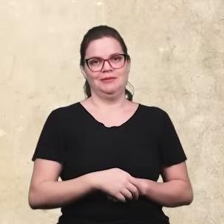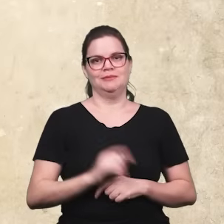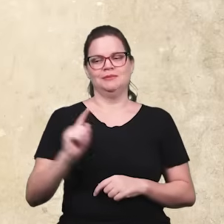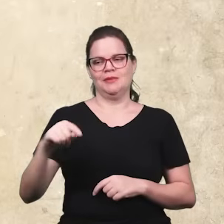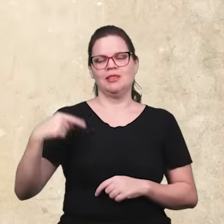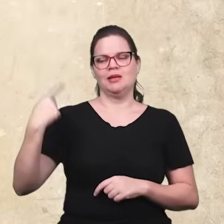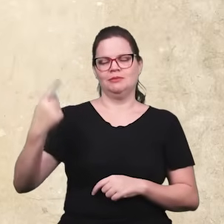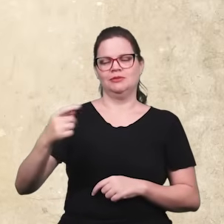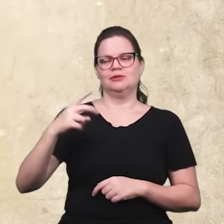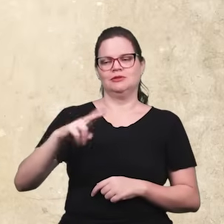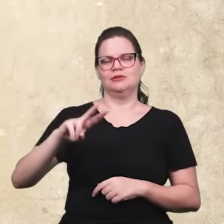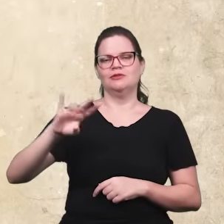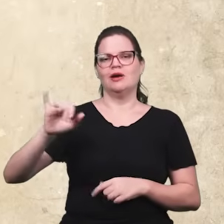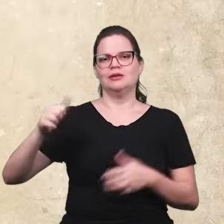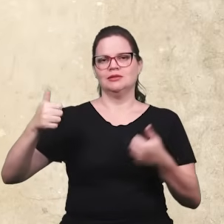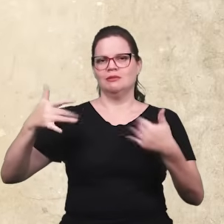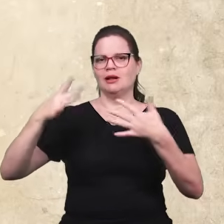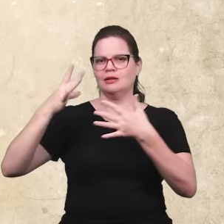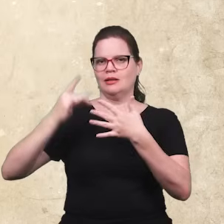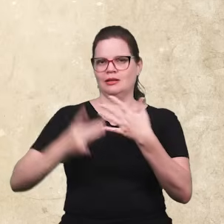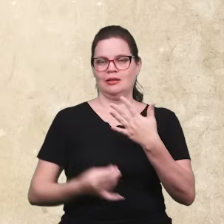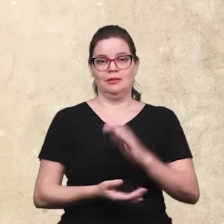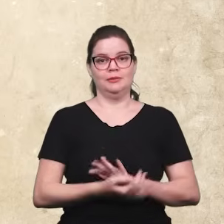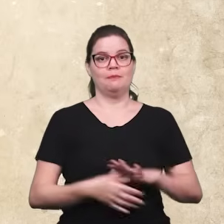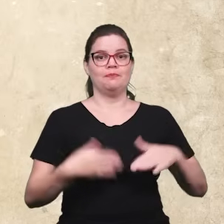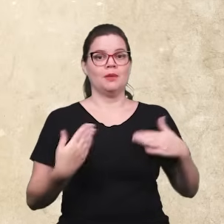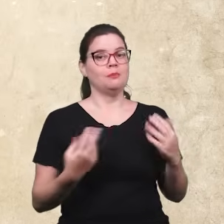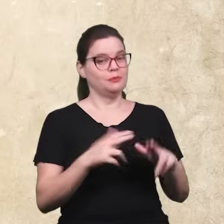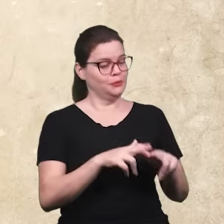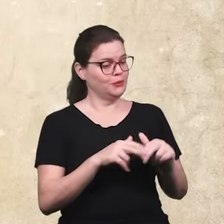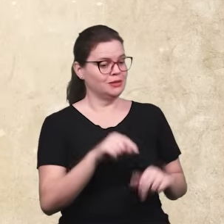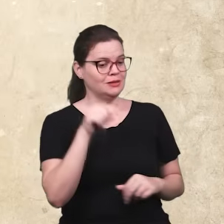detalhadamente adiante, lhe dava